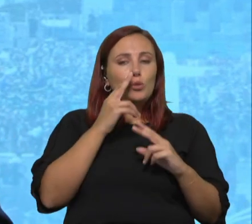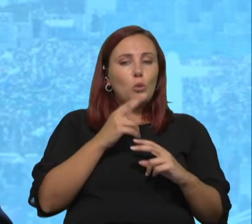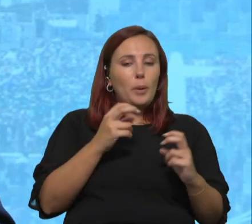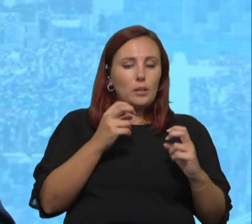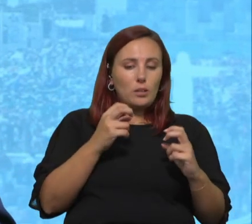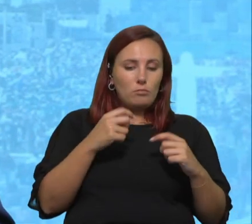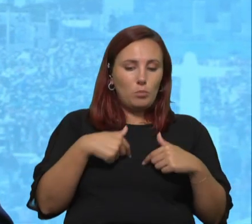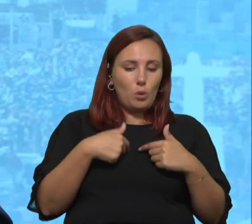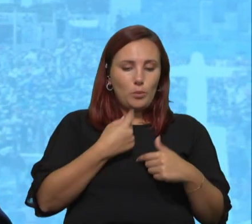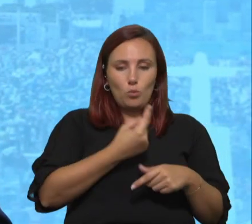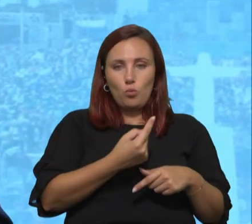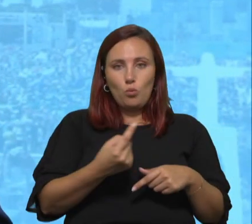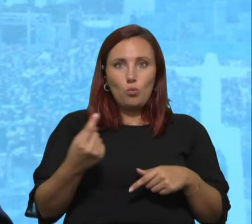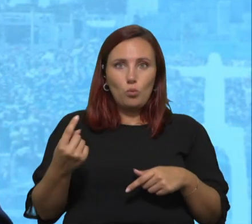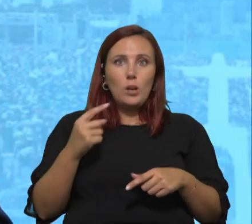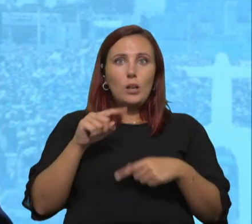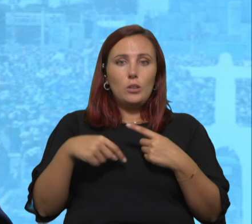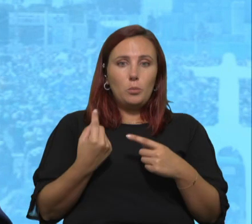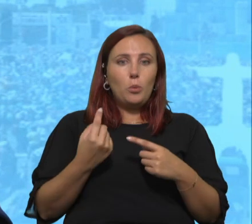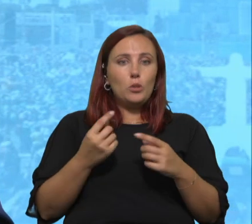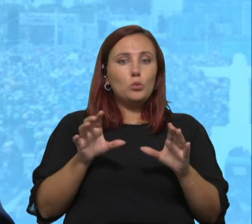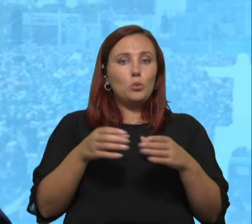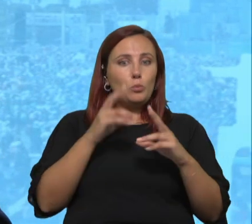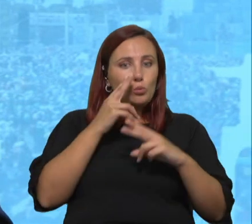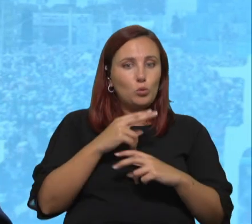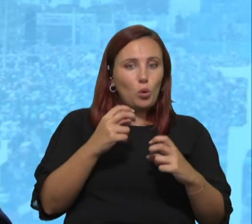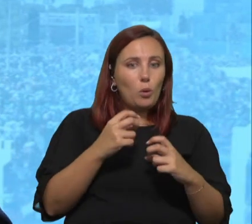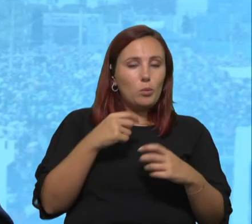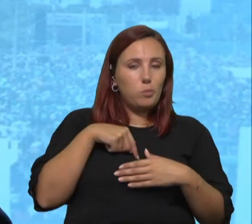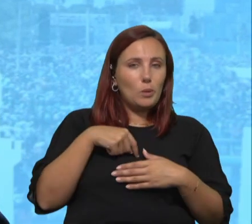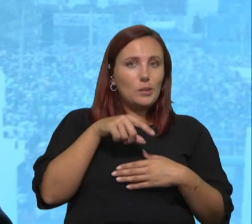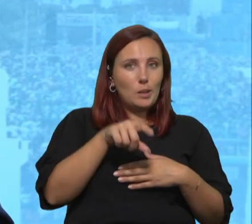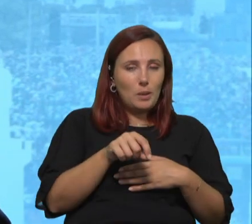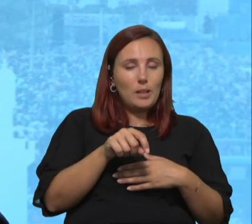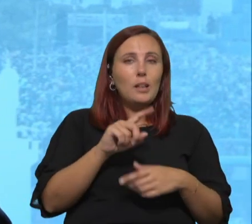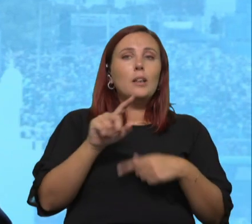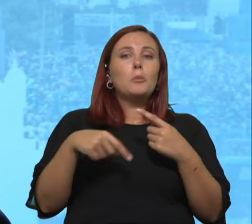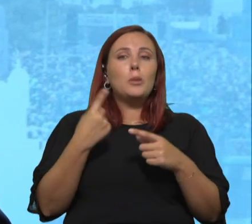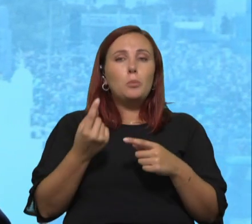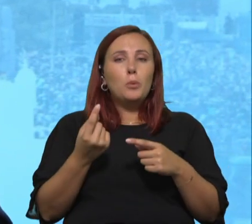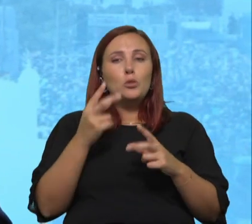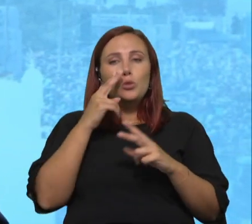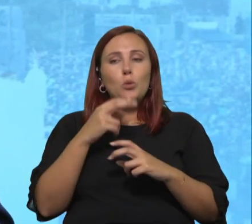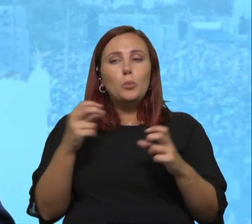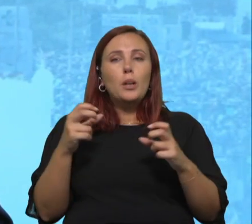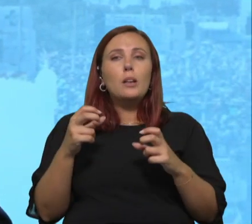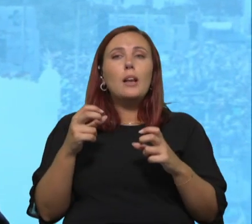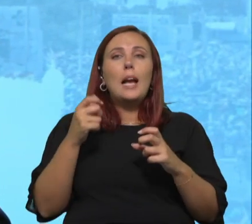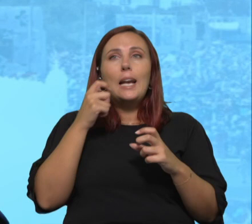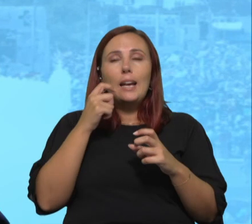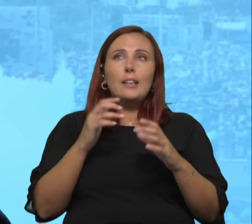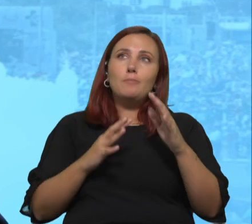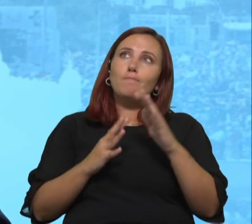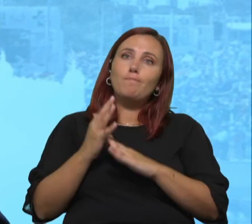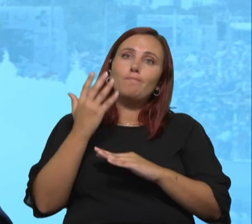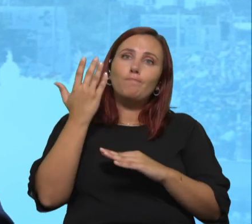de nós chegamos à descoberta do coletivo para chegarmos à descoberta daquele que é garante de transcendente e